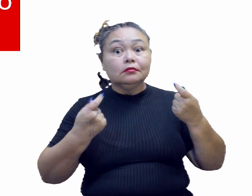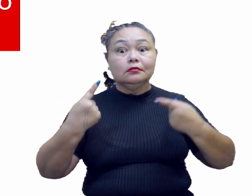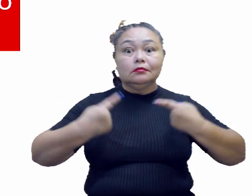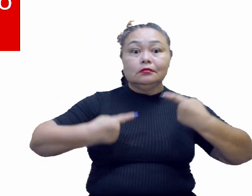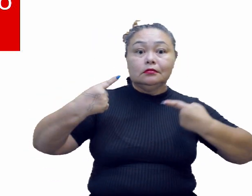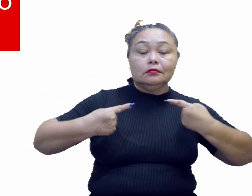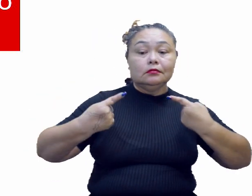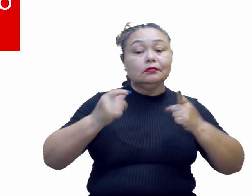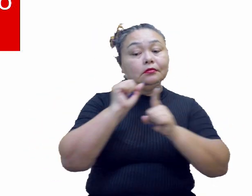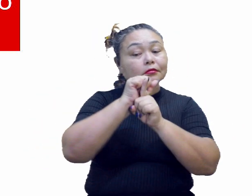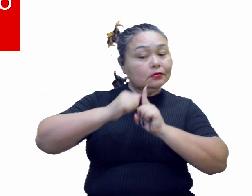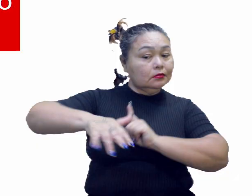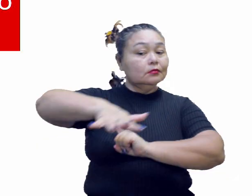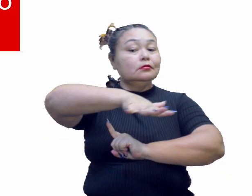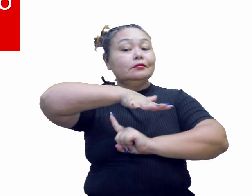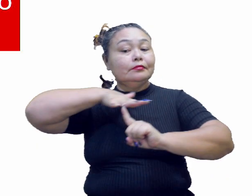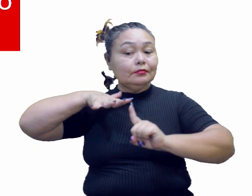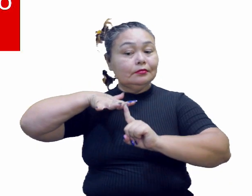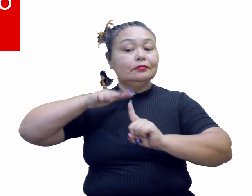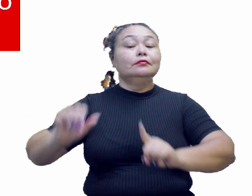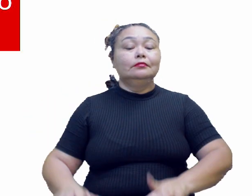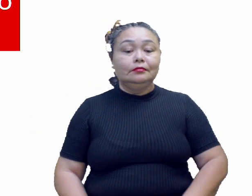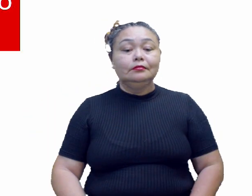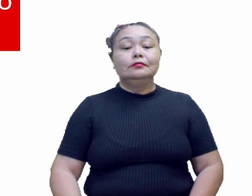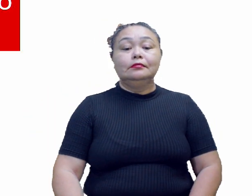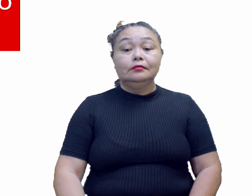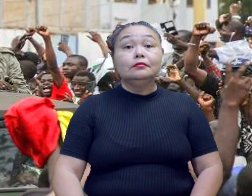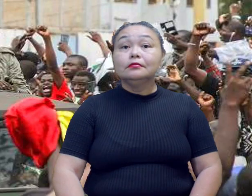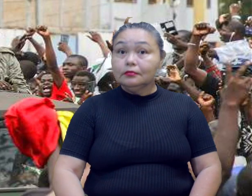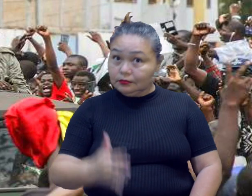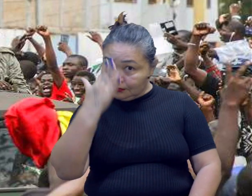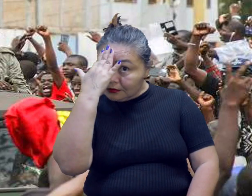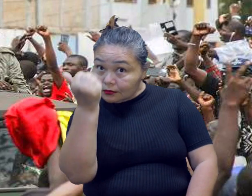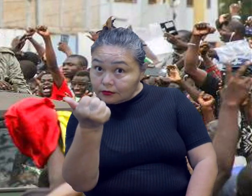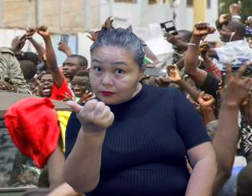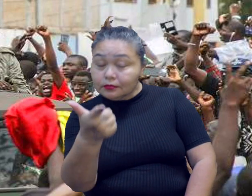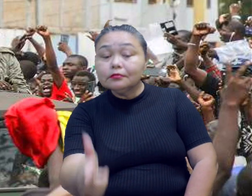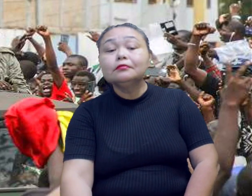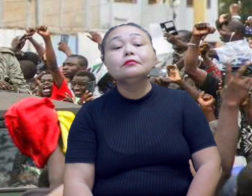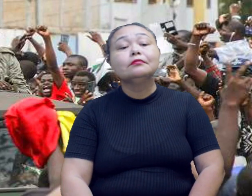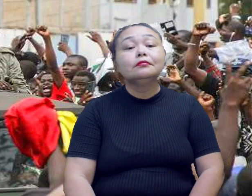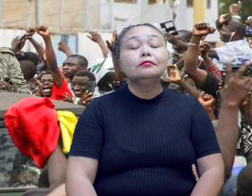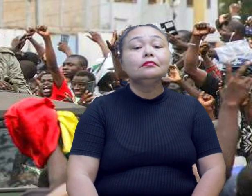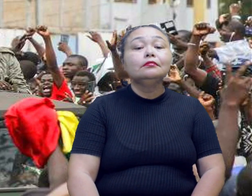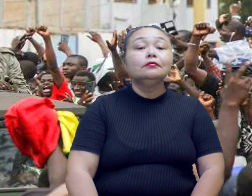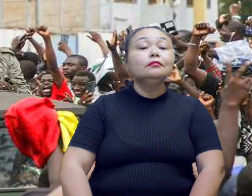tensões políticas e sociais. Sabiam disso?